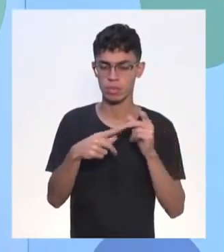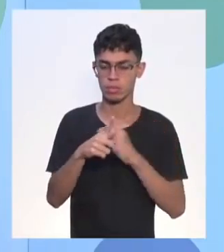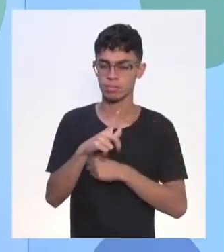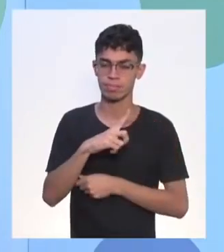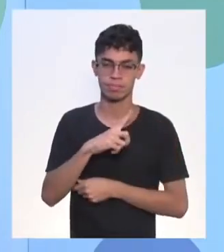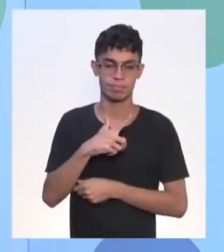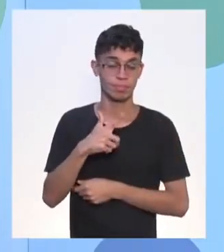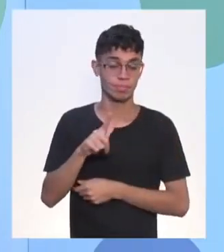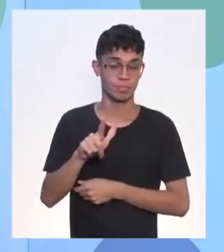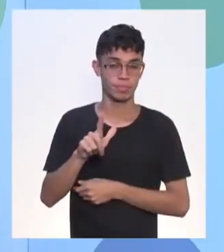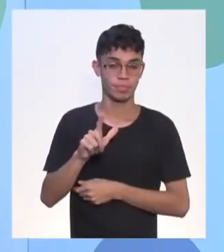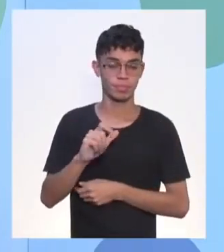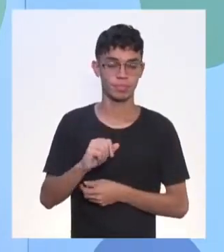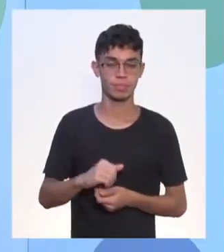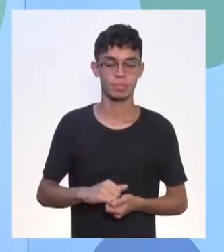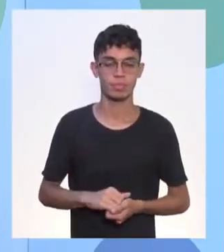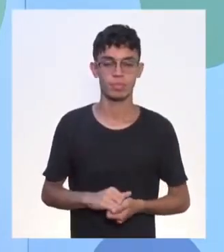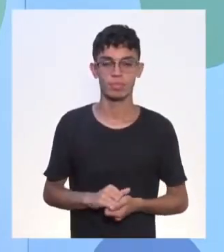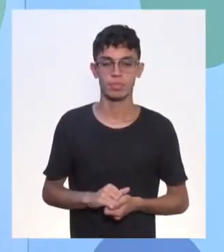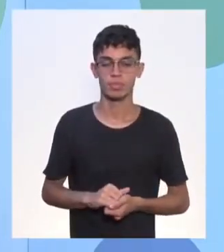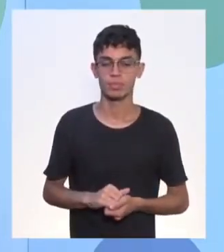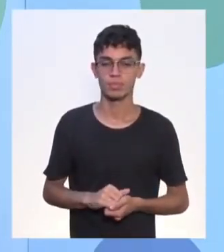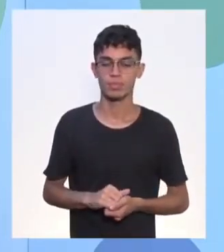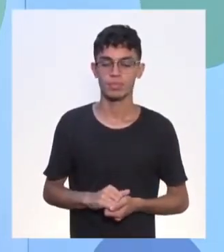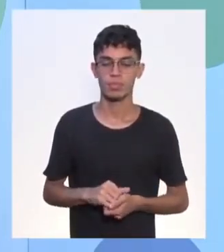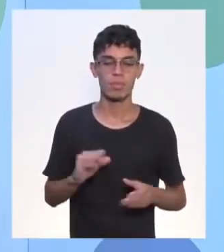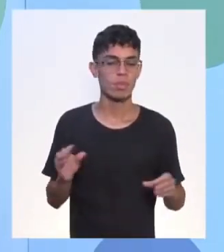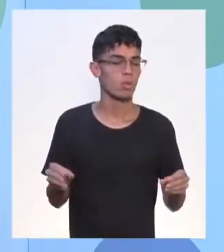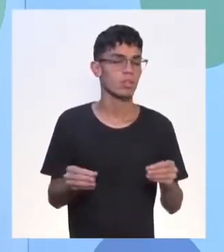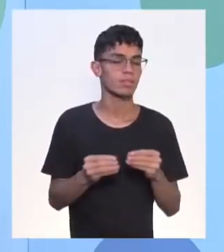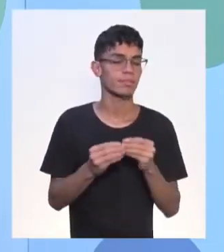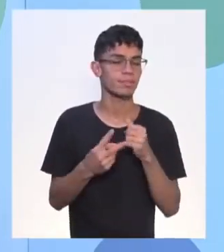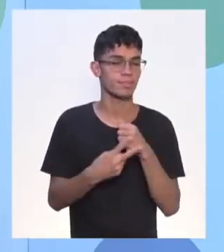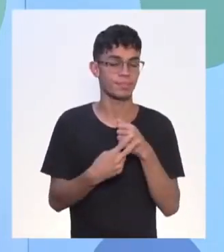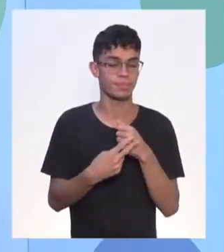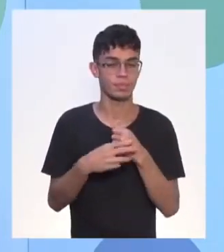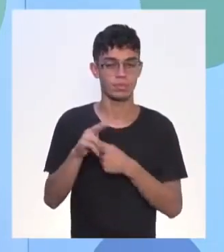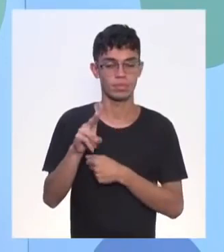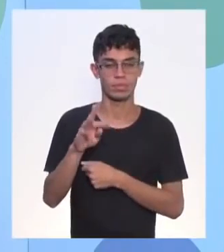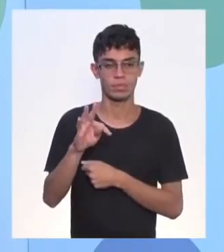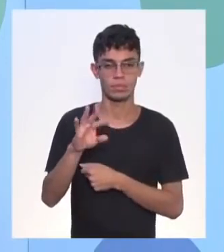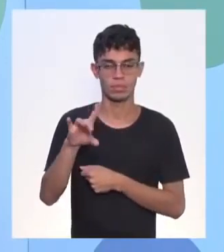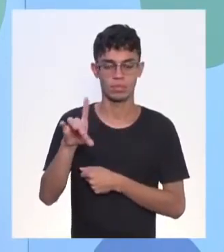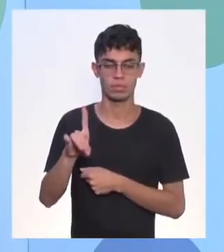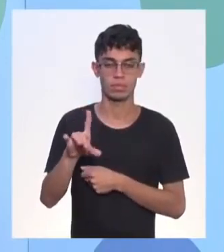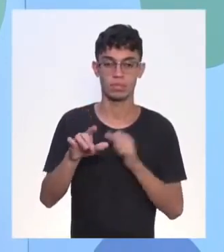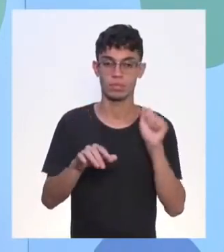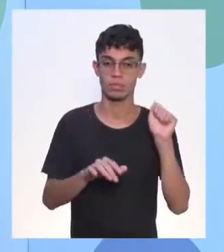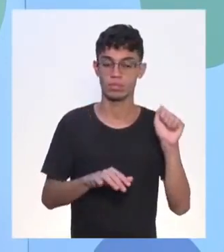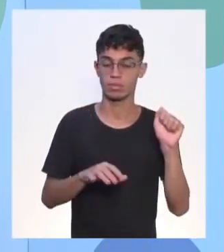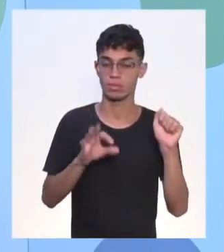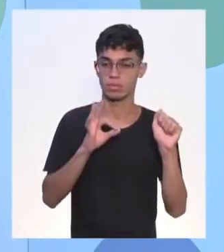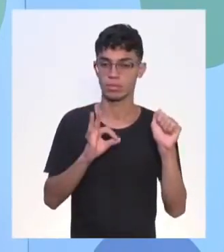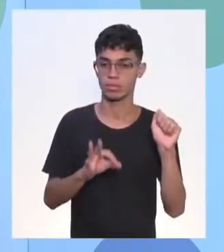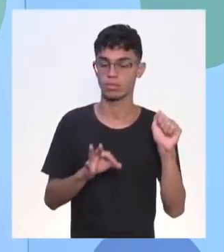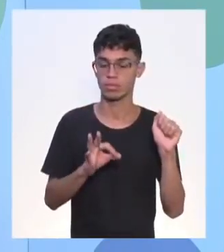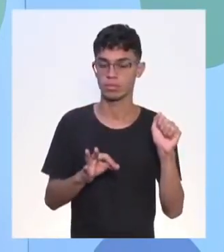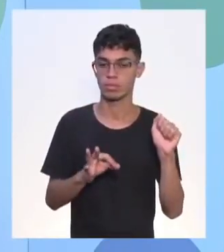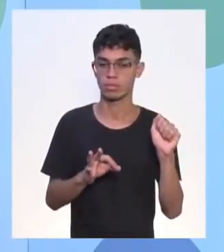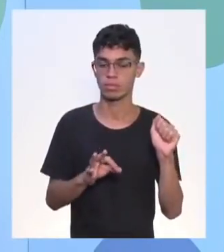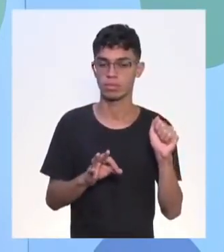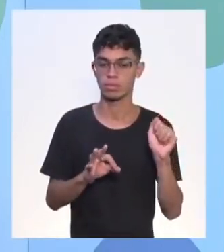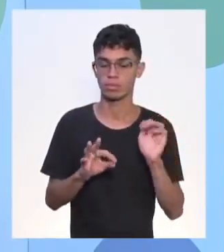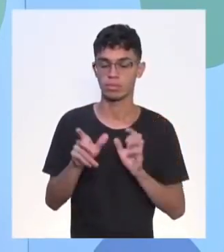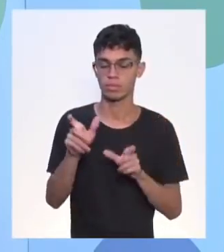circunstancial, é termo adverbial. Ele não entra como complemento do verbo. Então, quem colocou VTD na A, Acertou. E era uma pegadinha, porque as